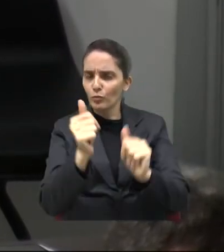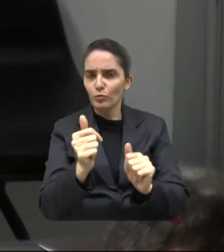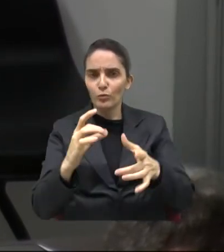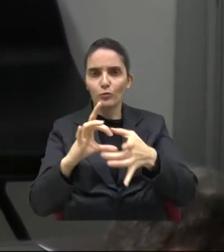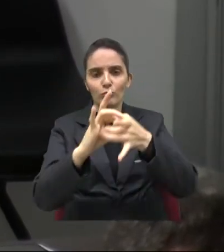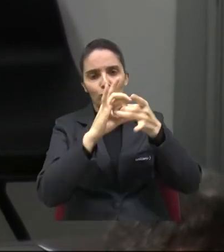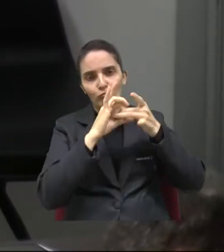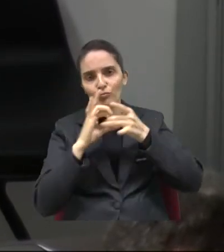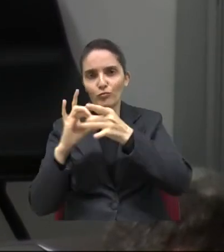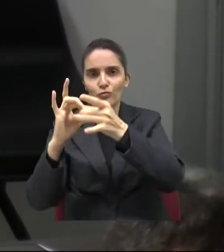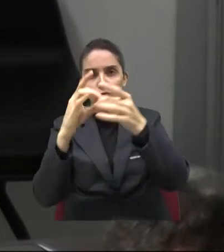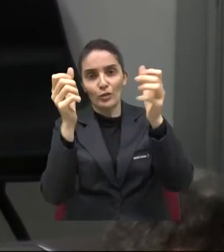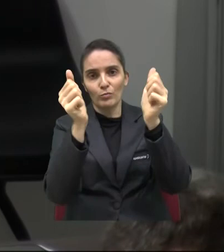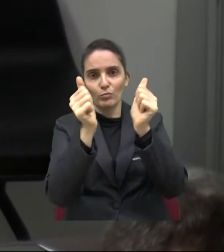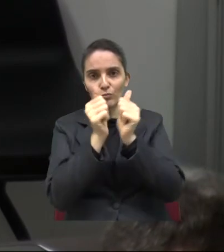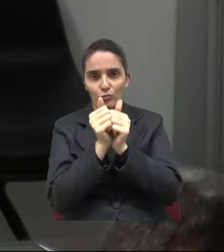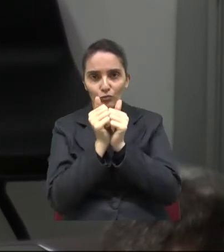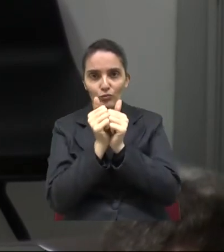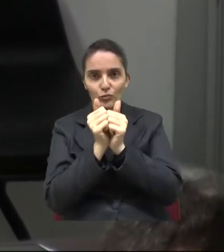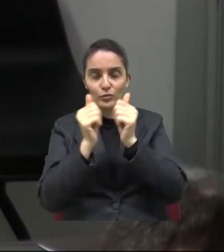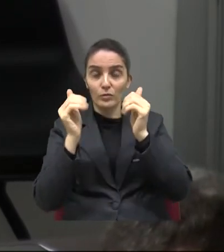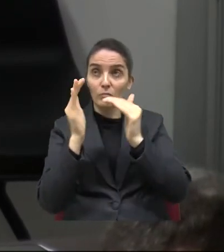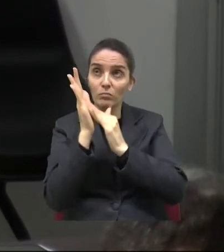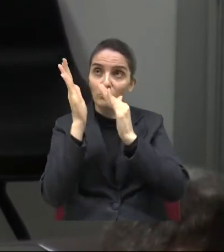Deus, louvando e glorificando o nome de Jesus.